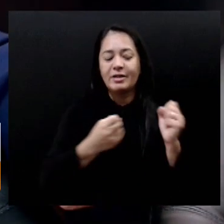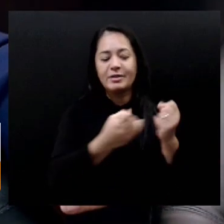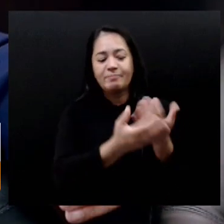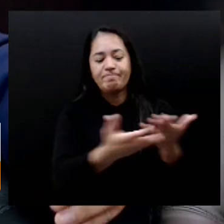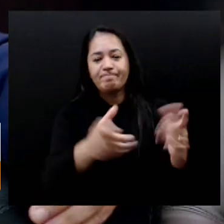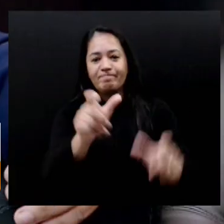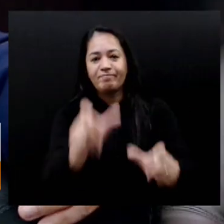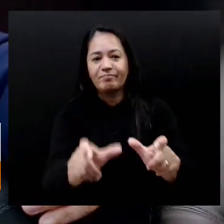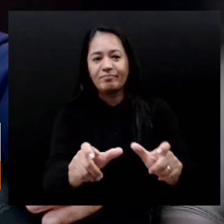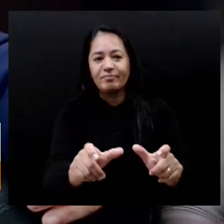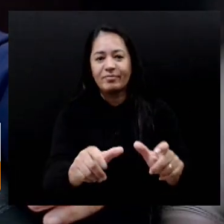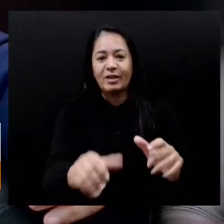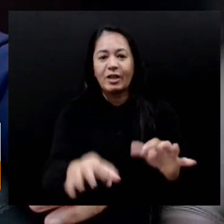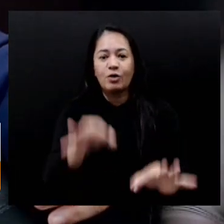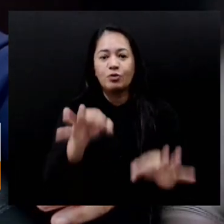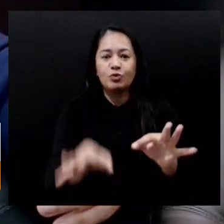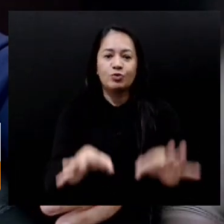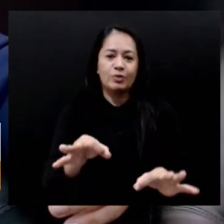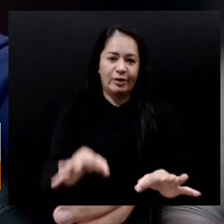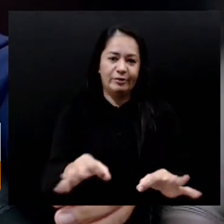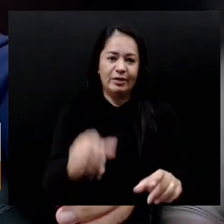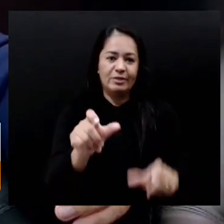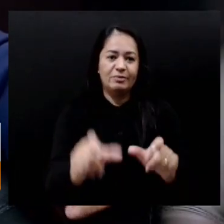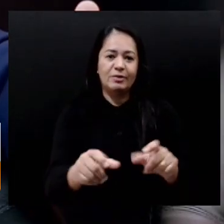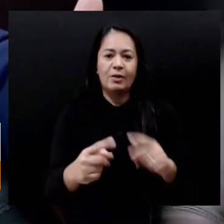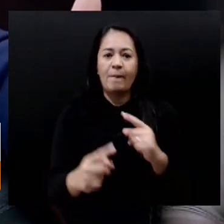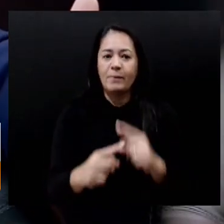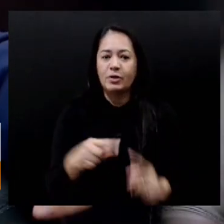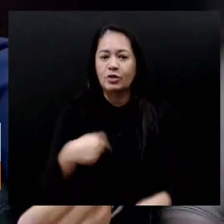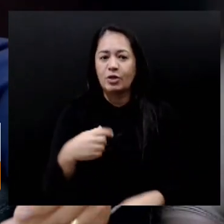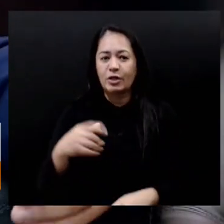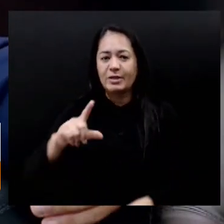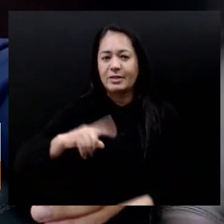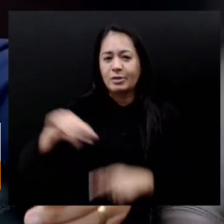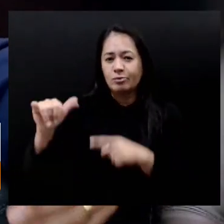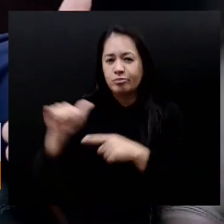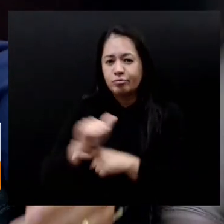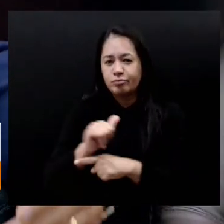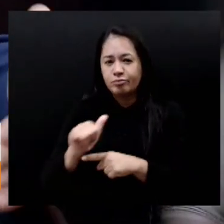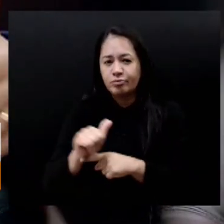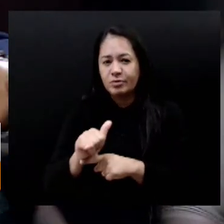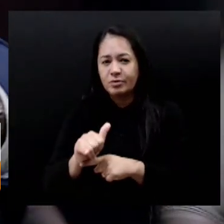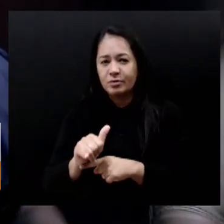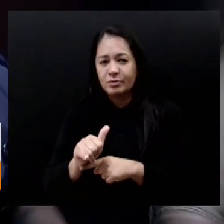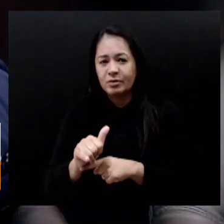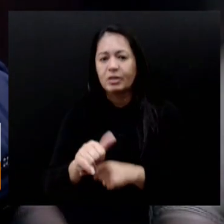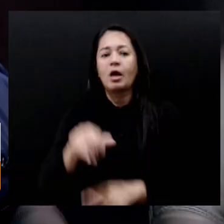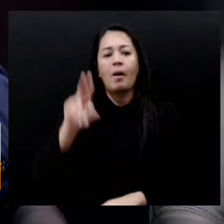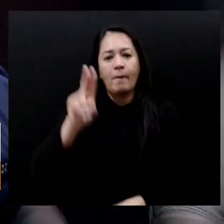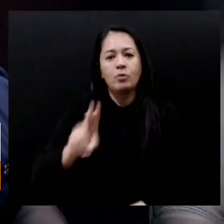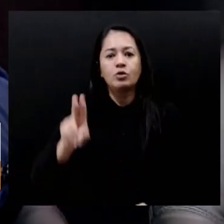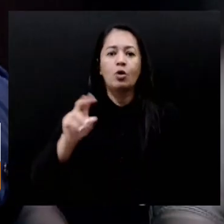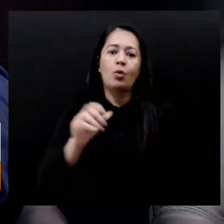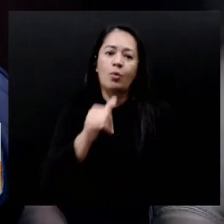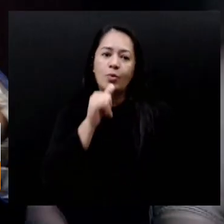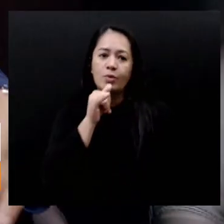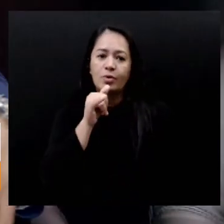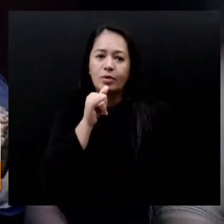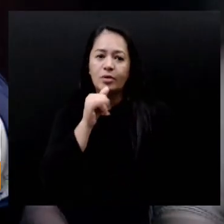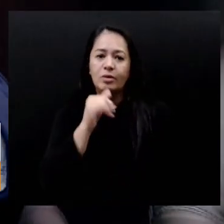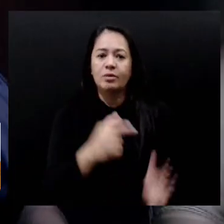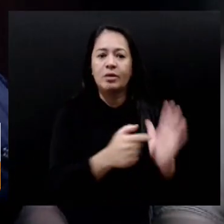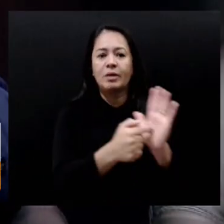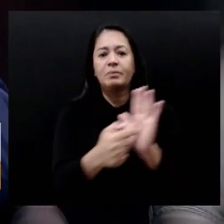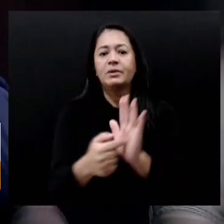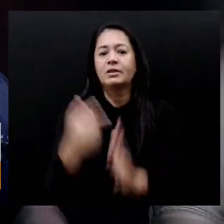convence mais, porque a gente tem tantas estratégias, tantos instrumentos que valem muito a pena serem utilizados, como, por exemplo, a apresentação 3D. Então eu